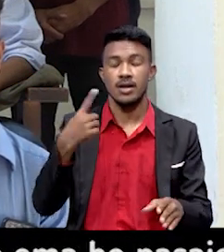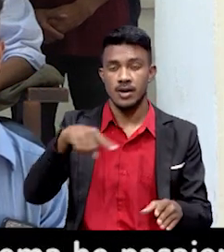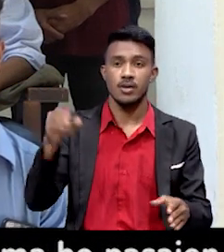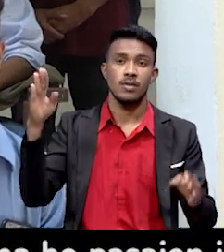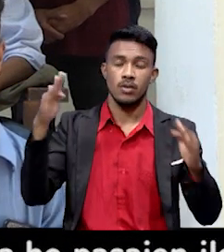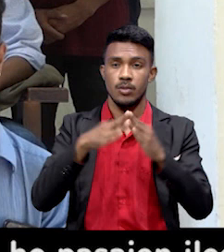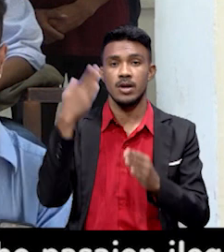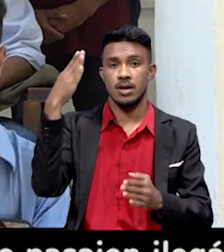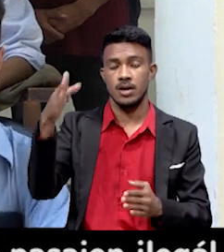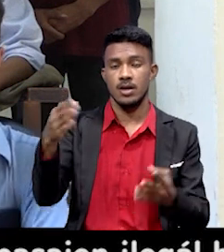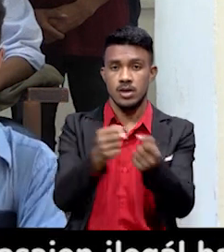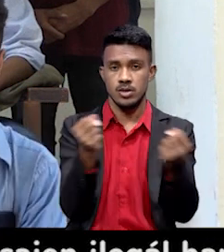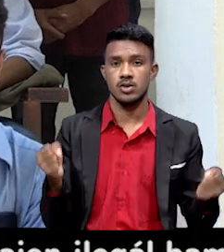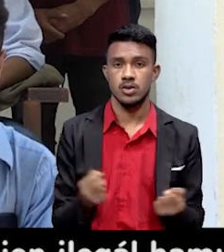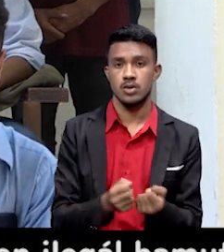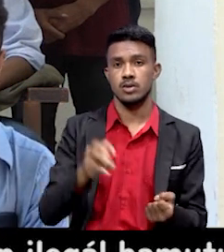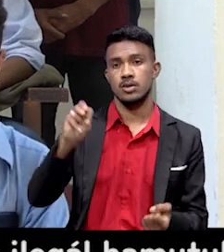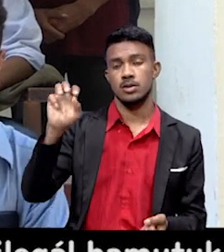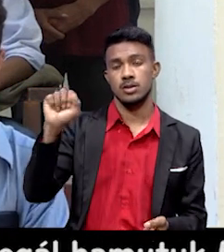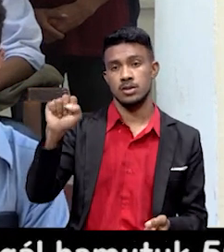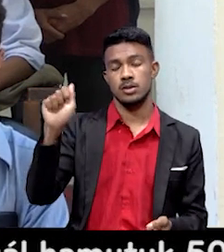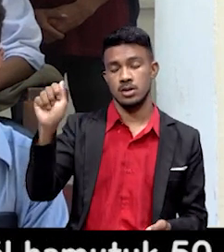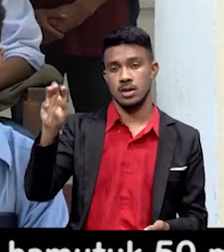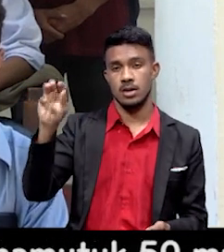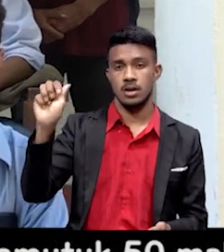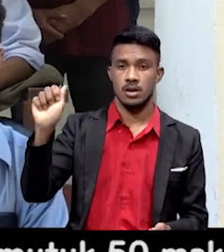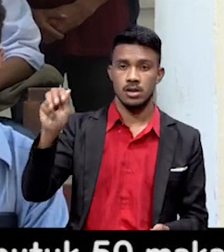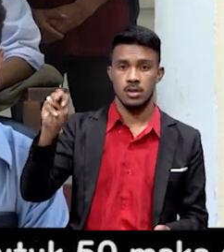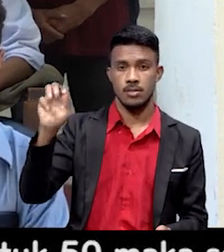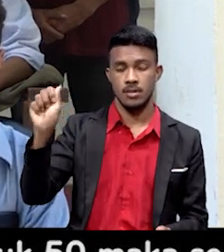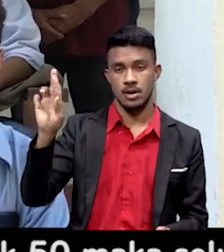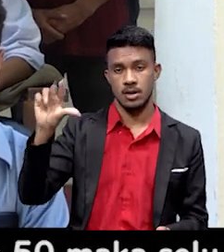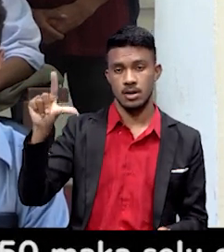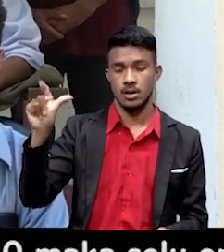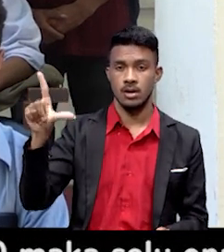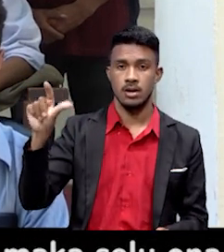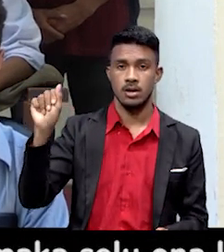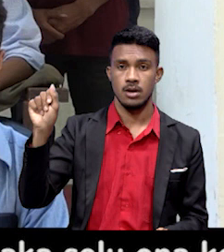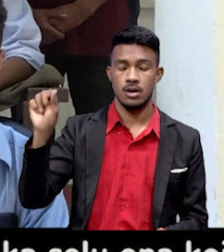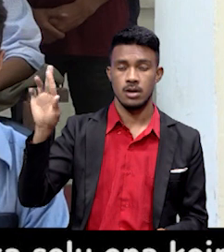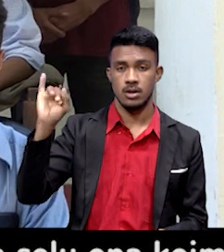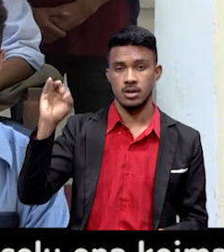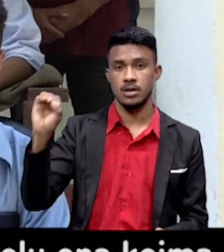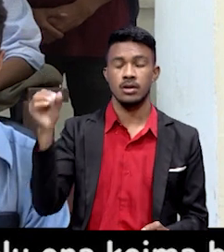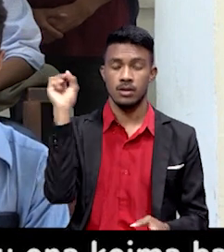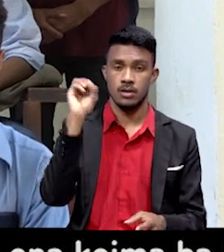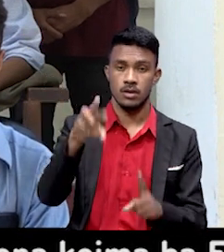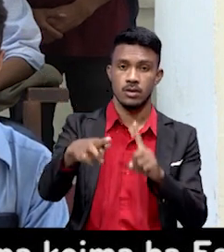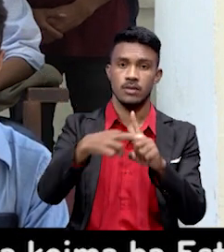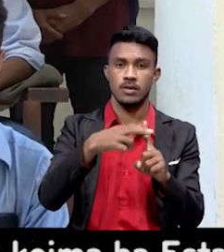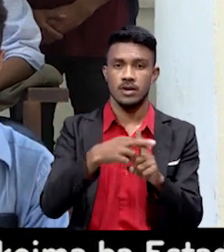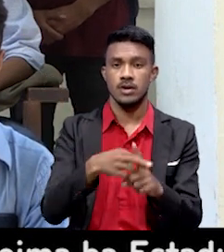Samalari. Tamba antes ne ni amankik fuatene ona ba matbiang kata, atu bakare funang ia suku